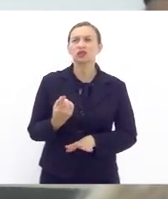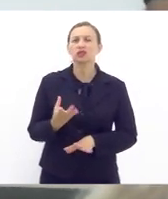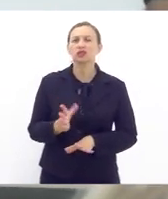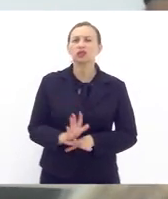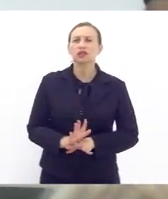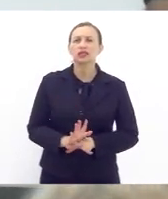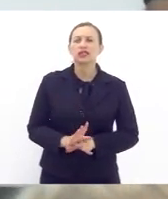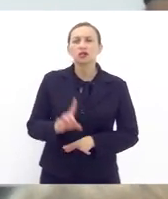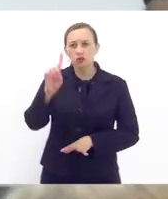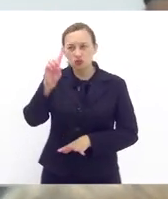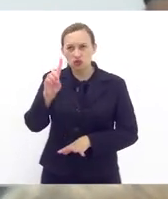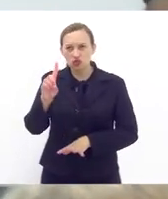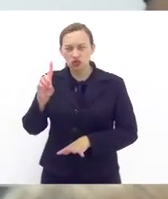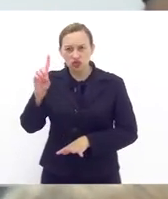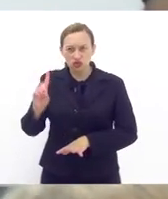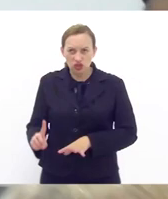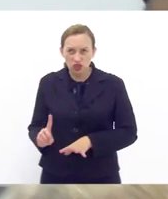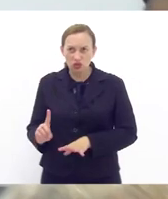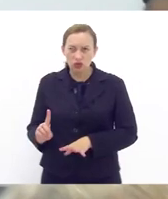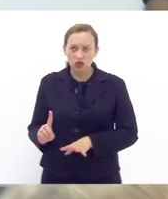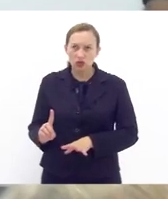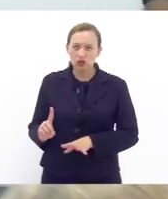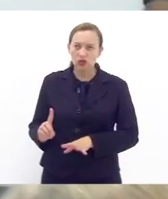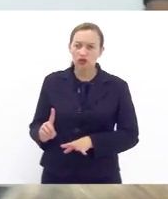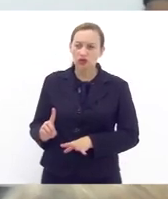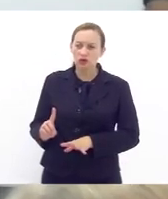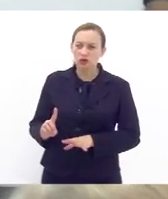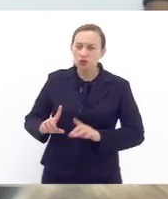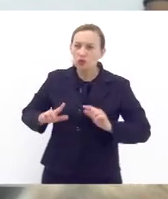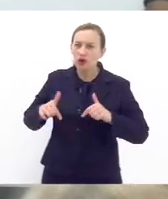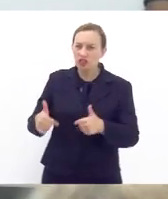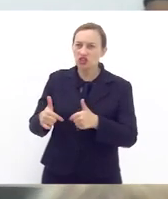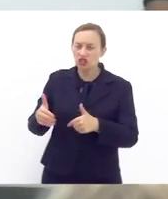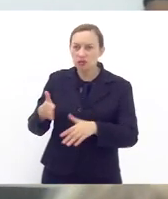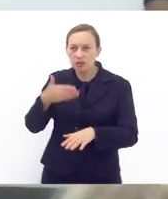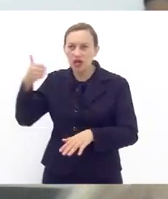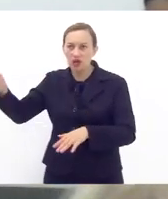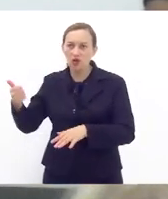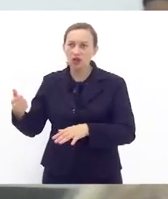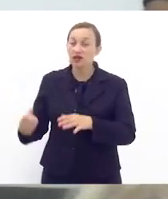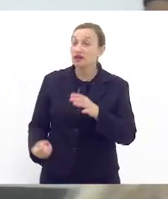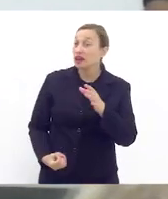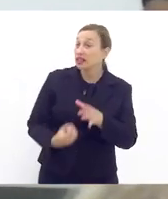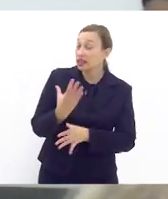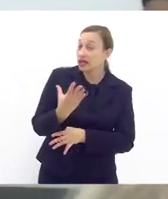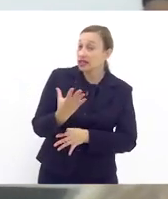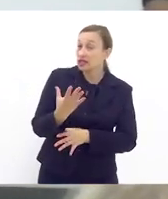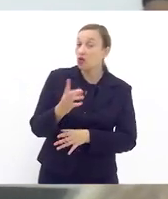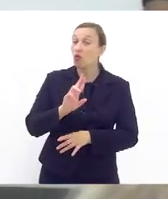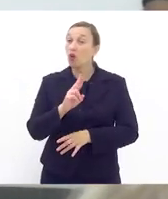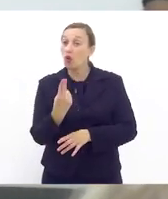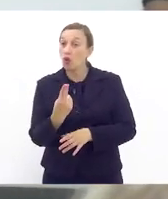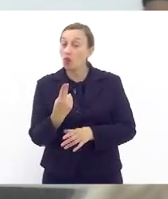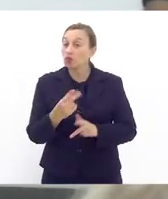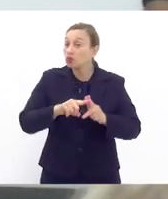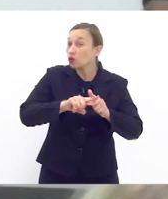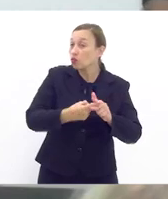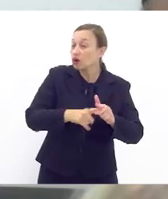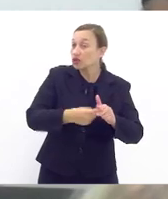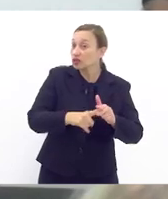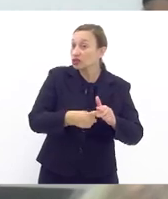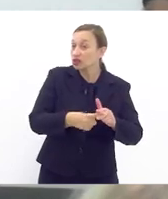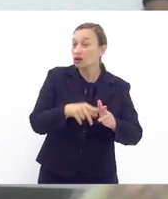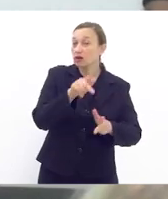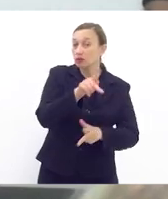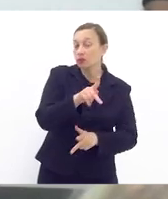tenhamos é uma efetividade maior na construção ou na reformulação ou na atualização do